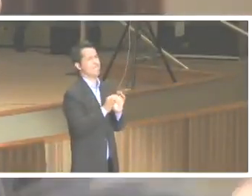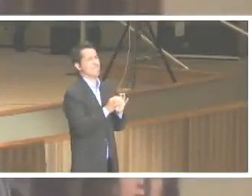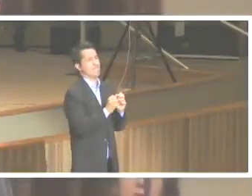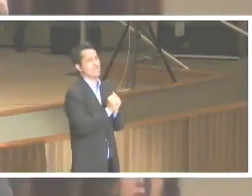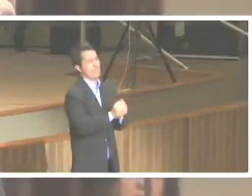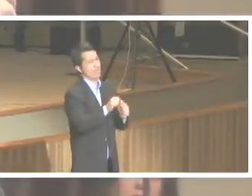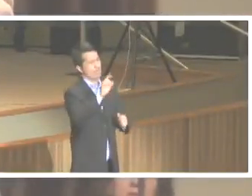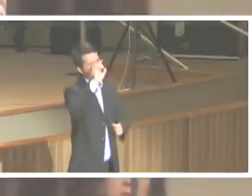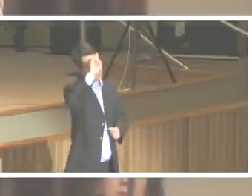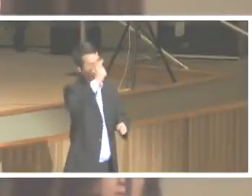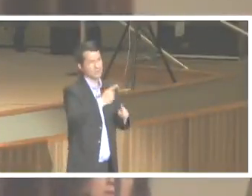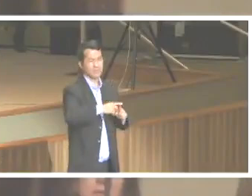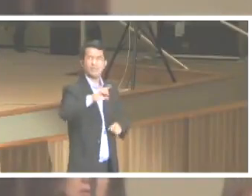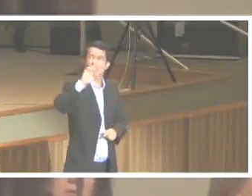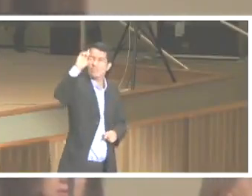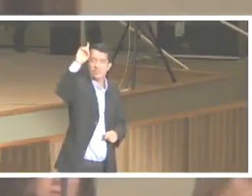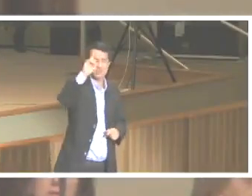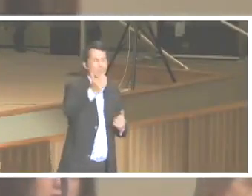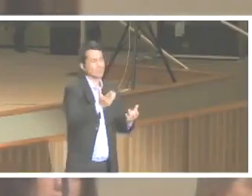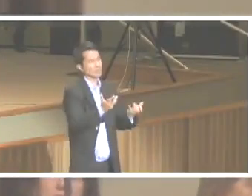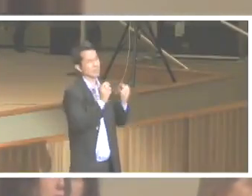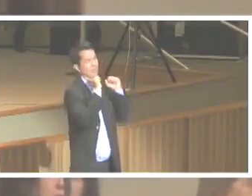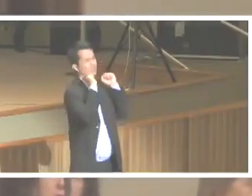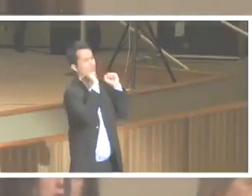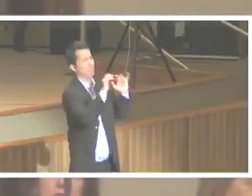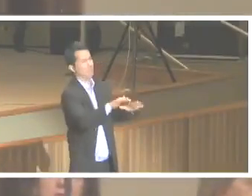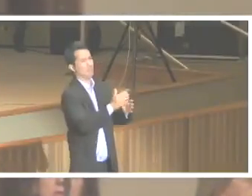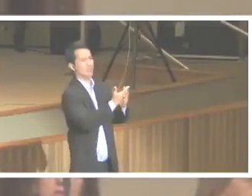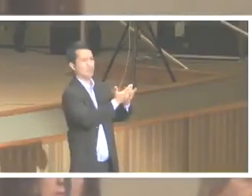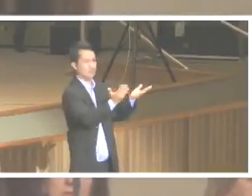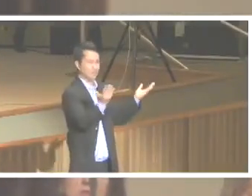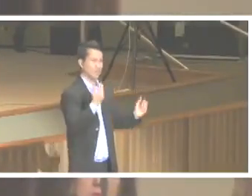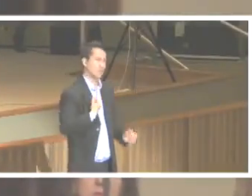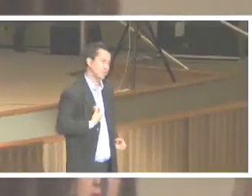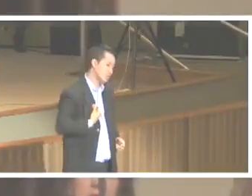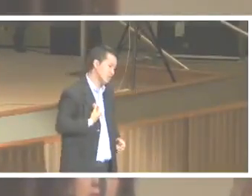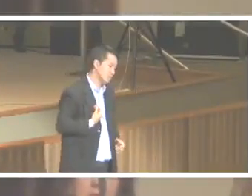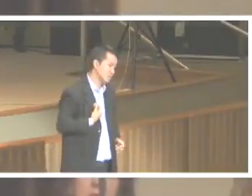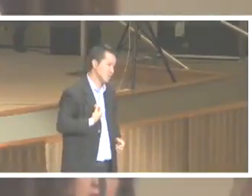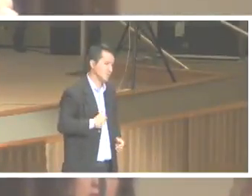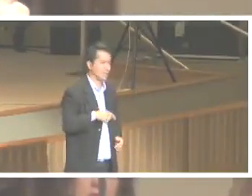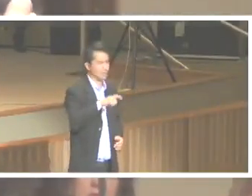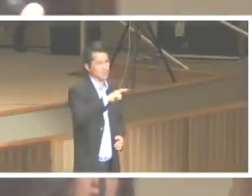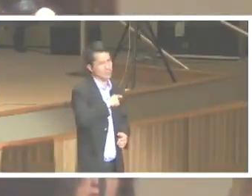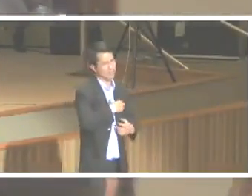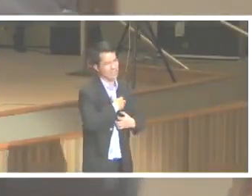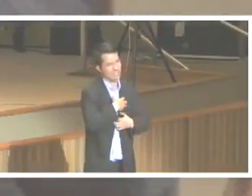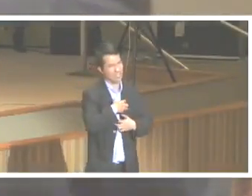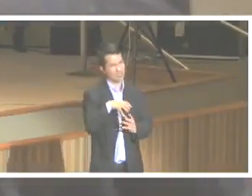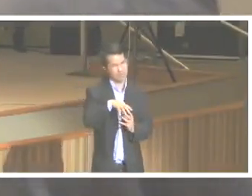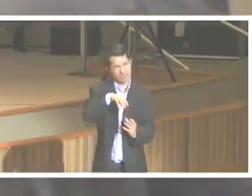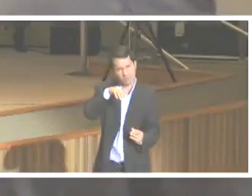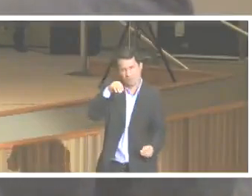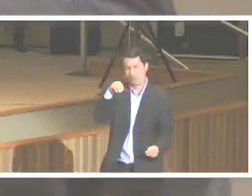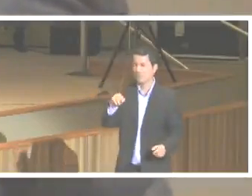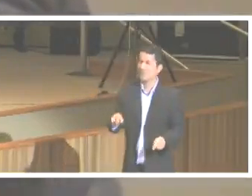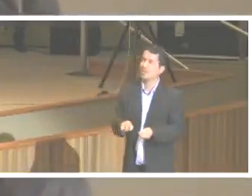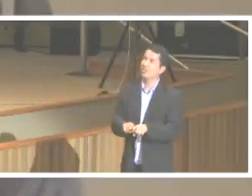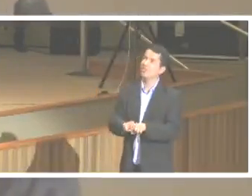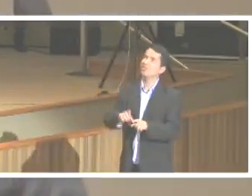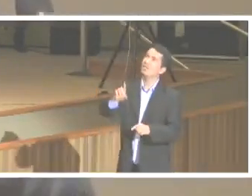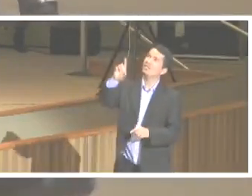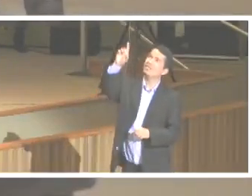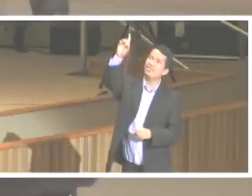ele me colocar eu entro com a minha alma angustiada nerds a música e o